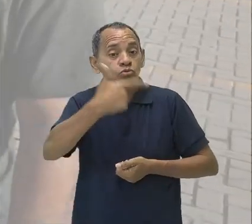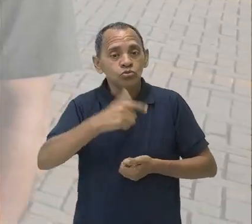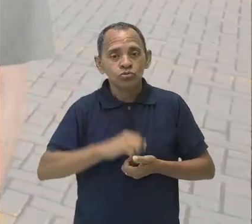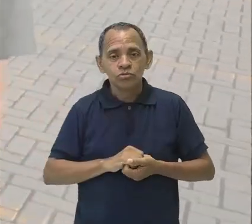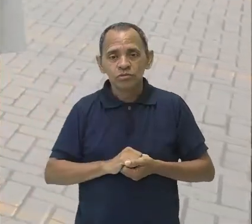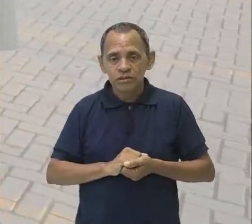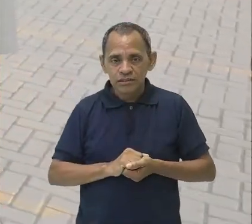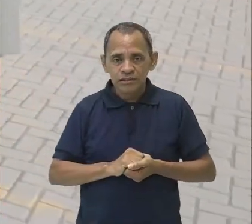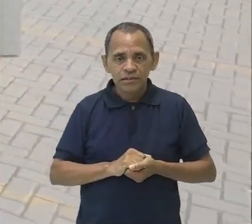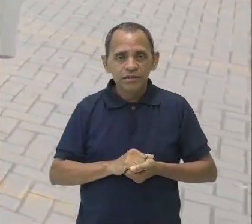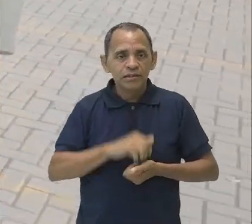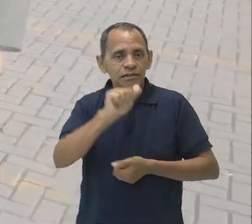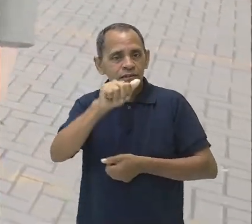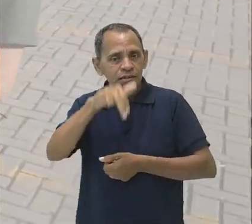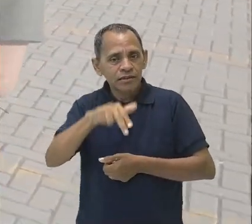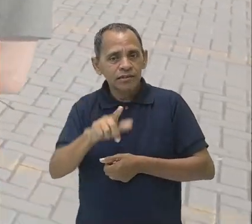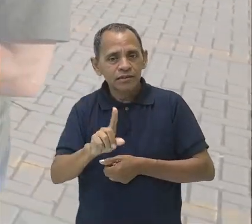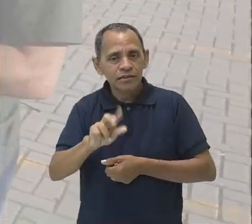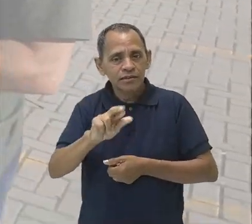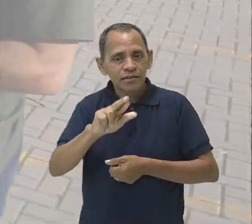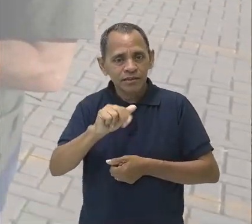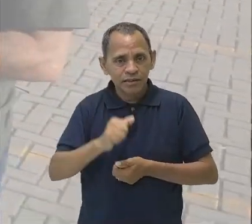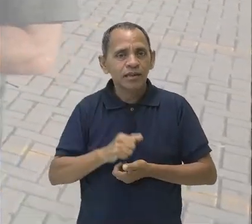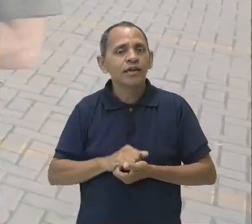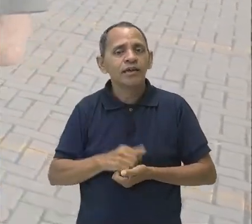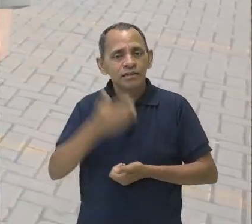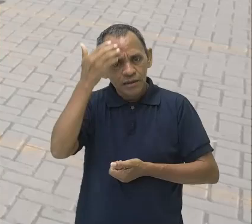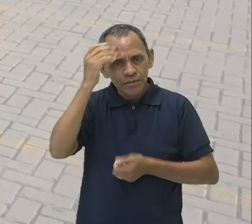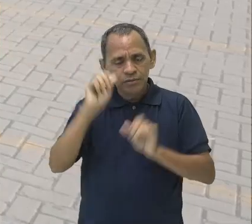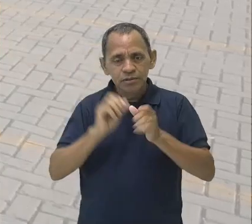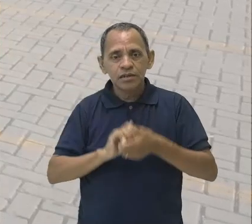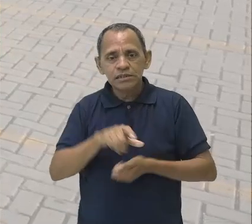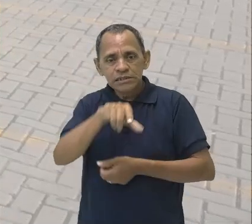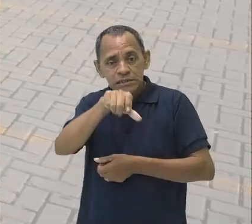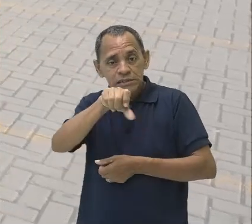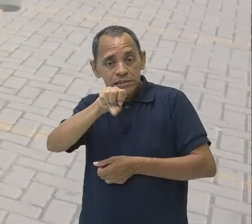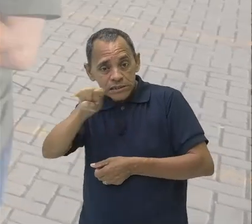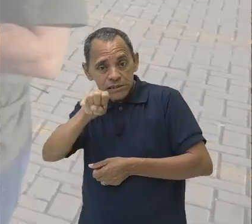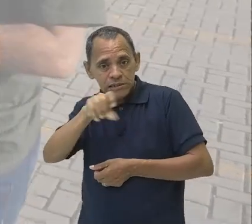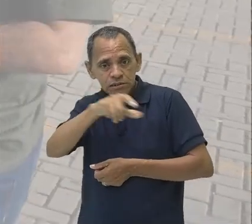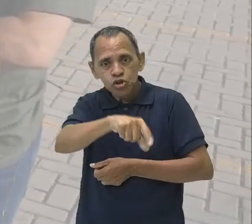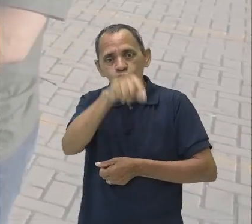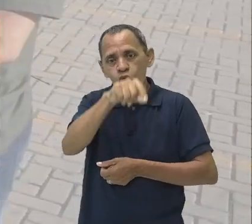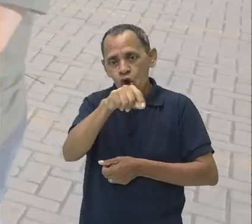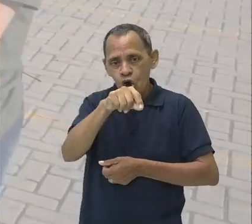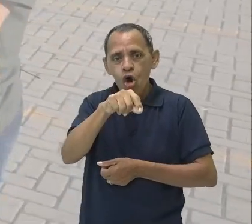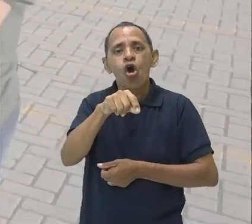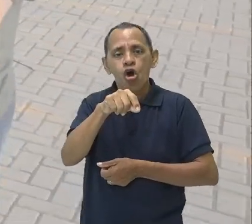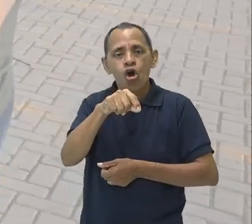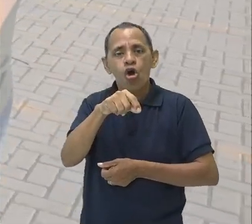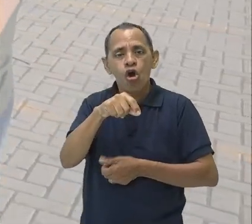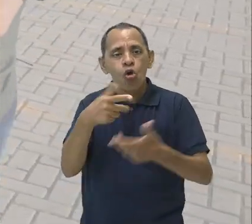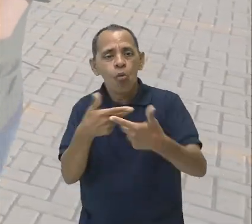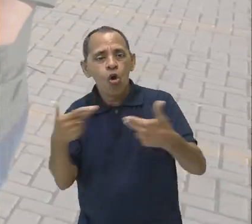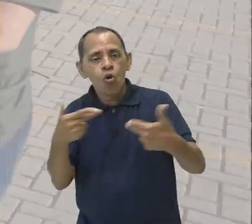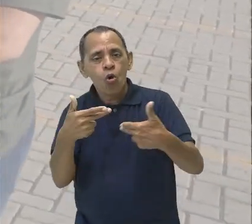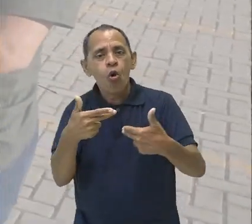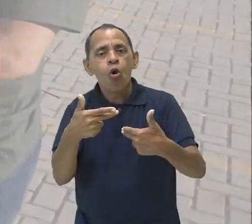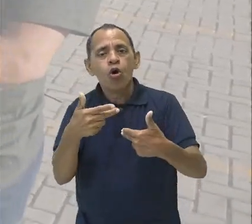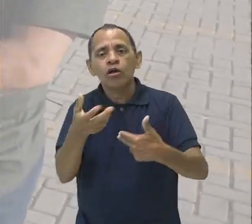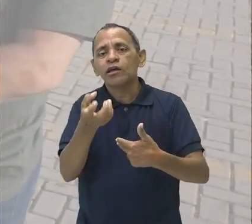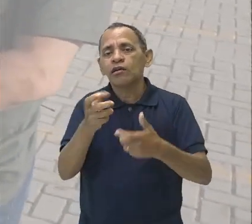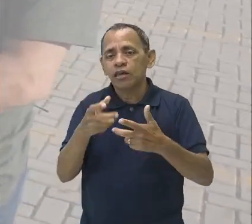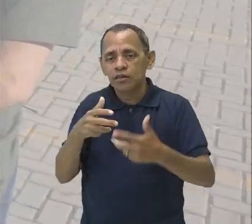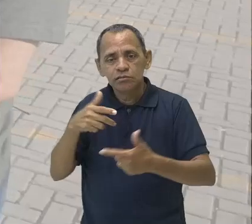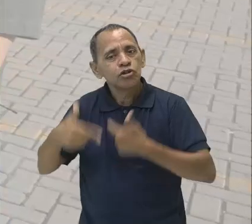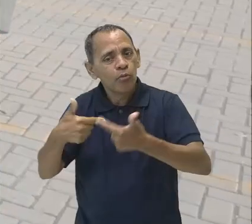Ô, Mário André, a gente sabe que quando a gente escolhe uma coisa que a gente quer trabalhar e tudo mais, a gente tem que ter uma preocupação também com